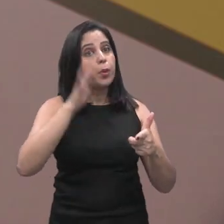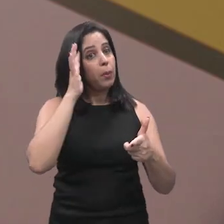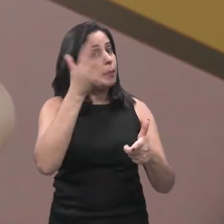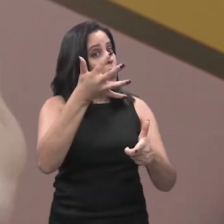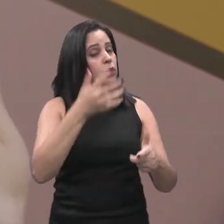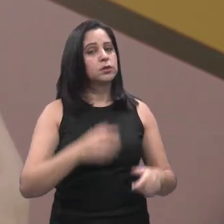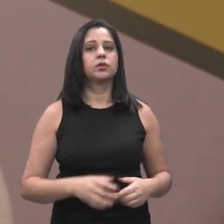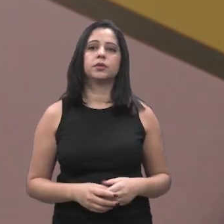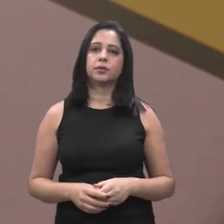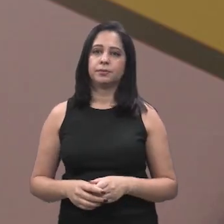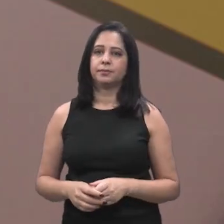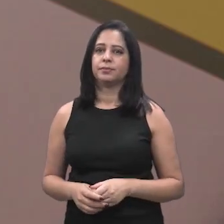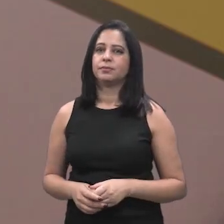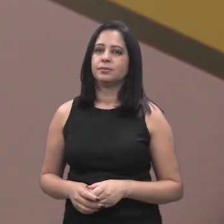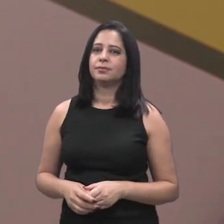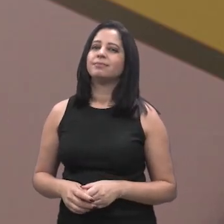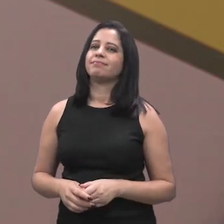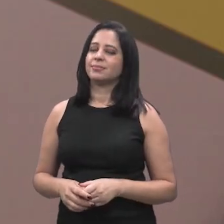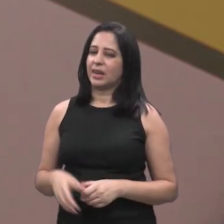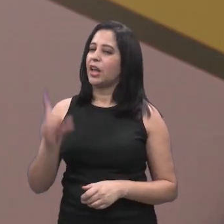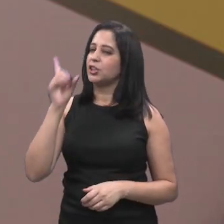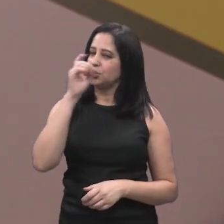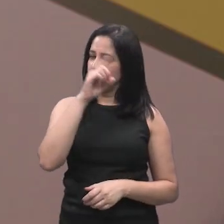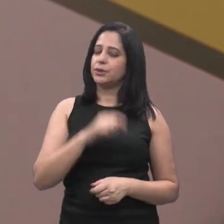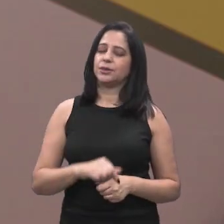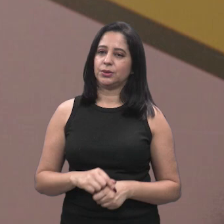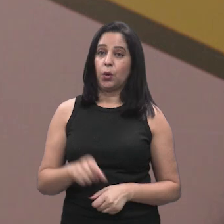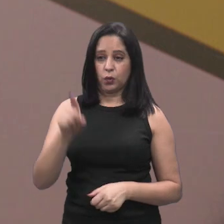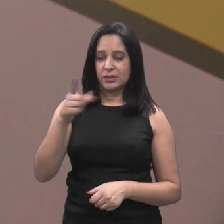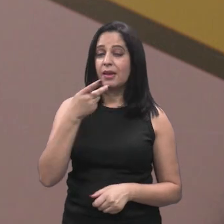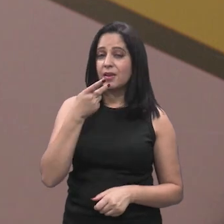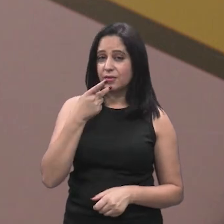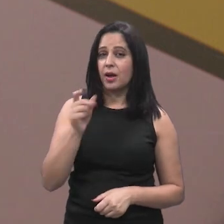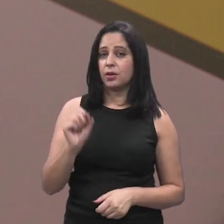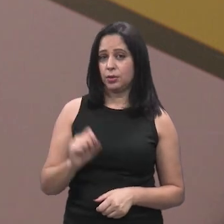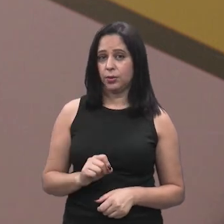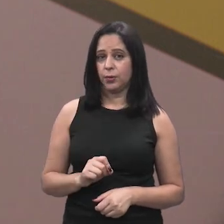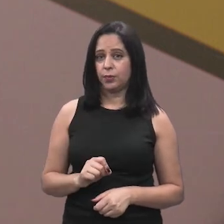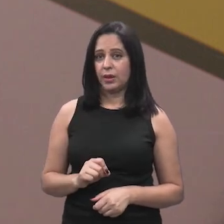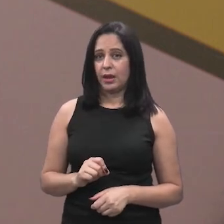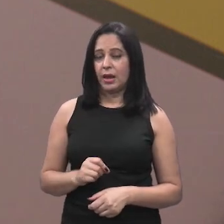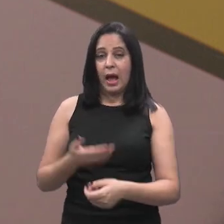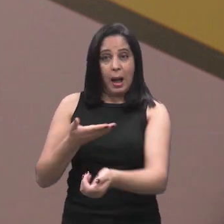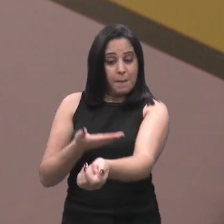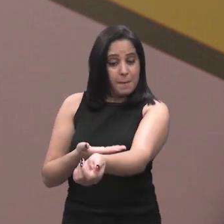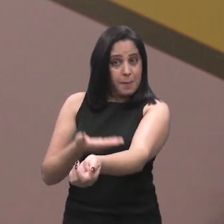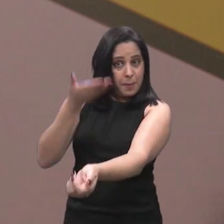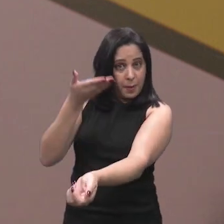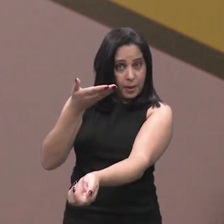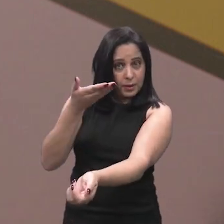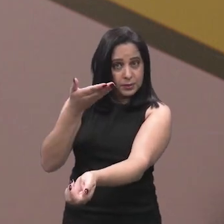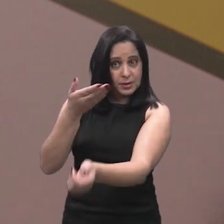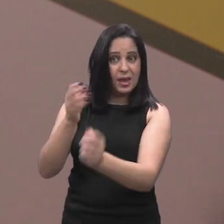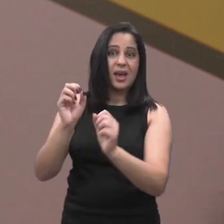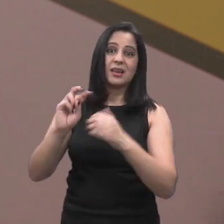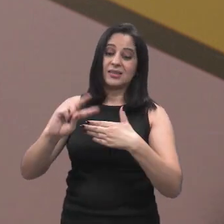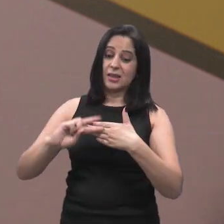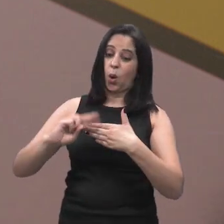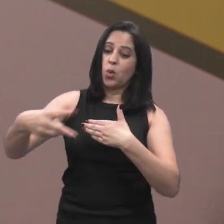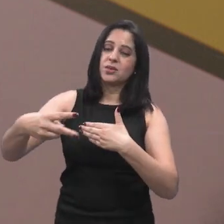disse, a hipertensão, na verdade, ela pode ser uma consequência do sedentarismo. E daqui, eles têm